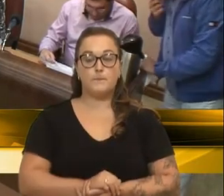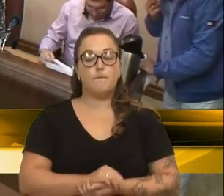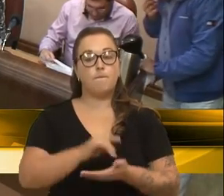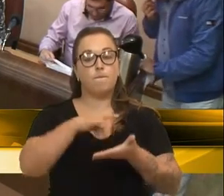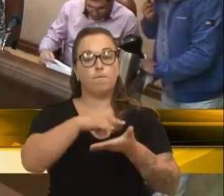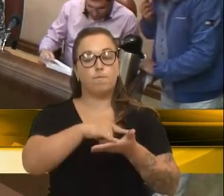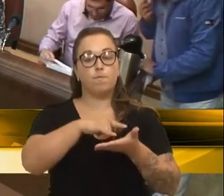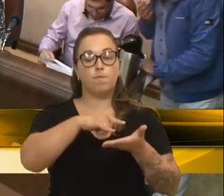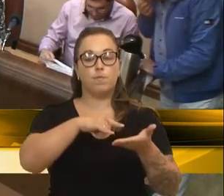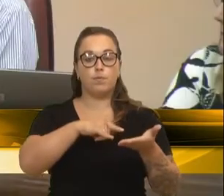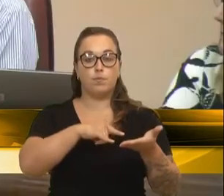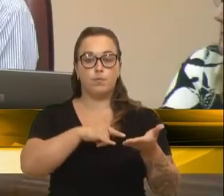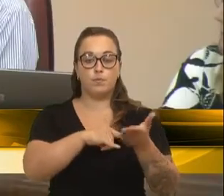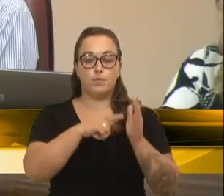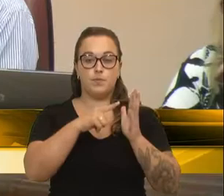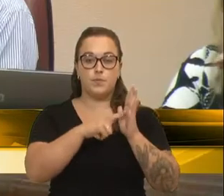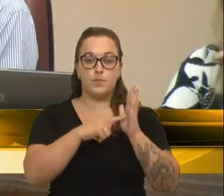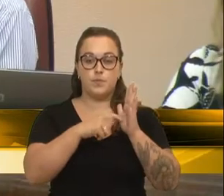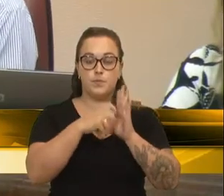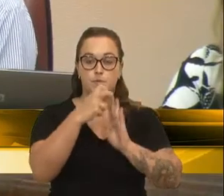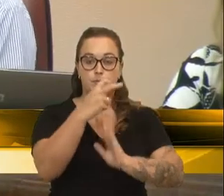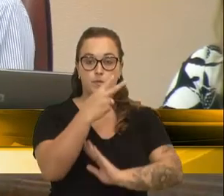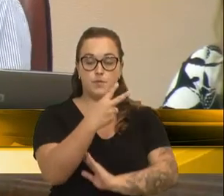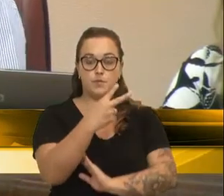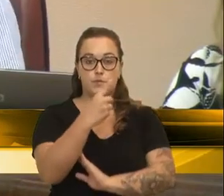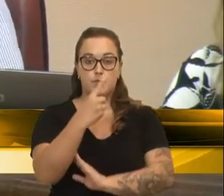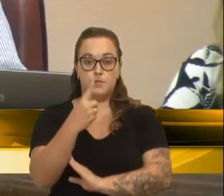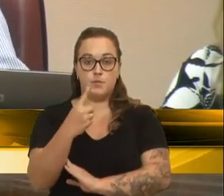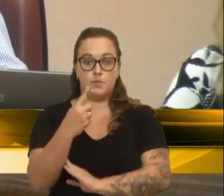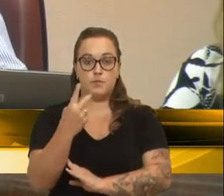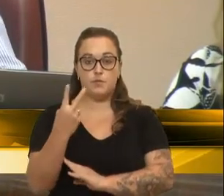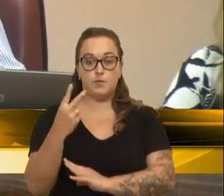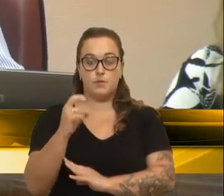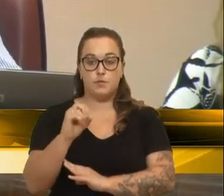documento do Executivo 21/2019.